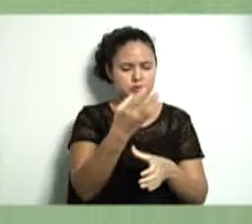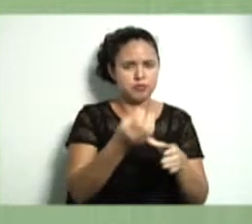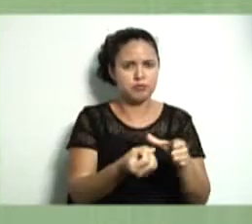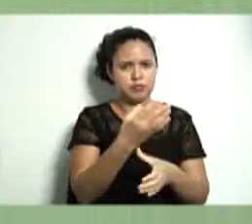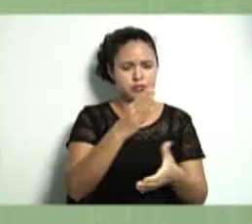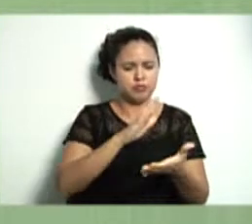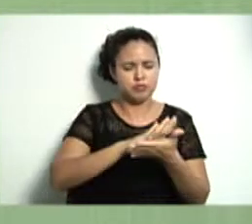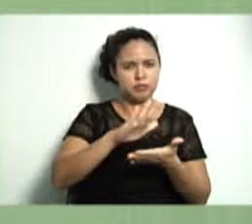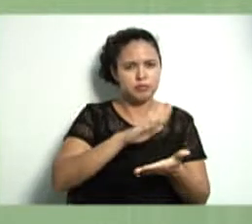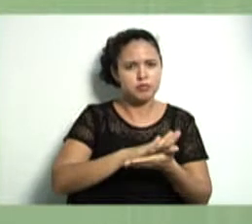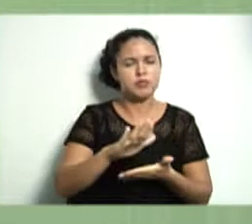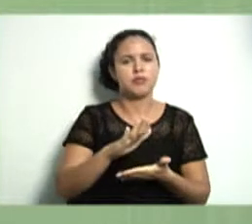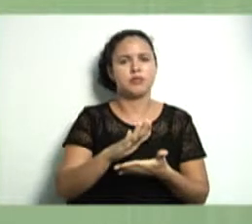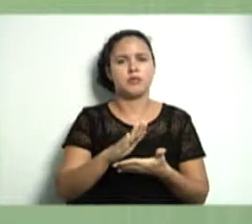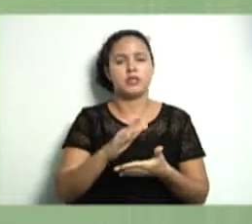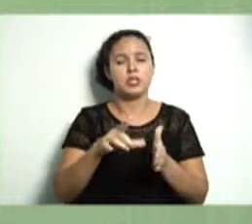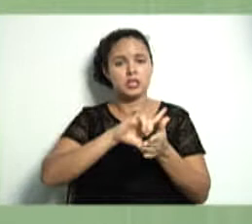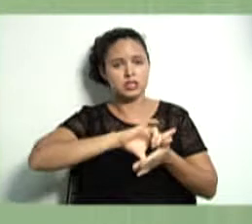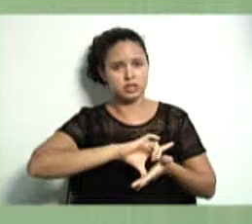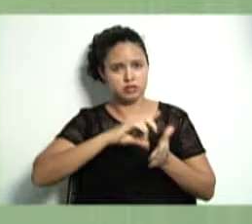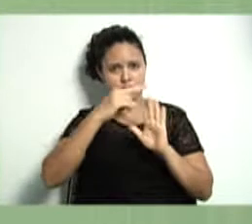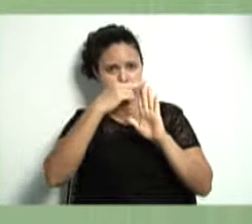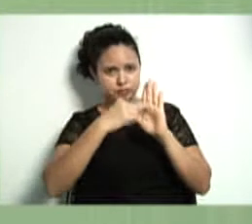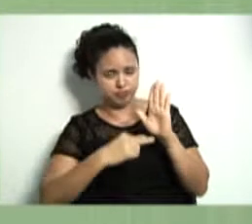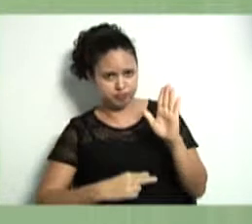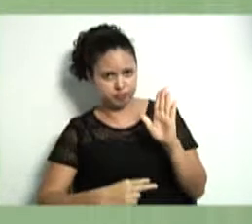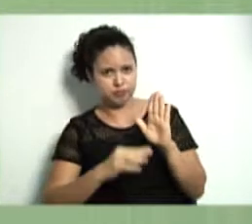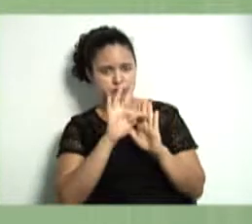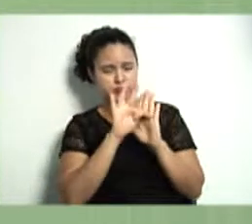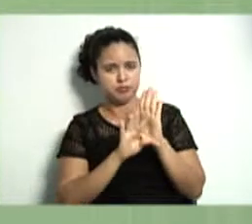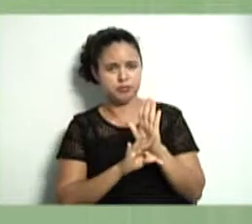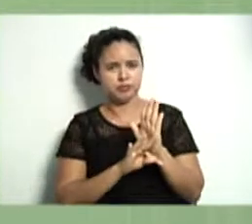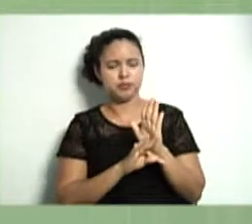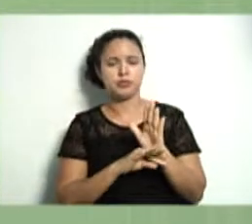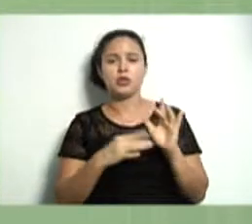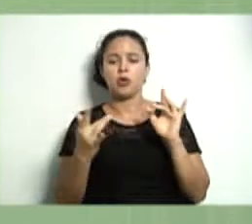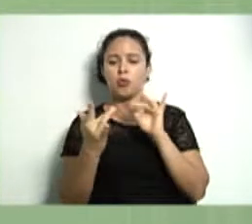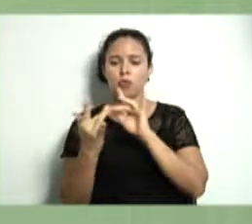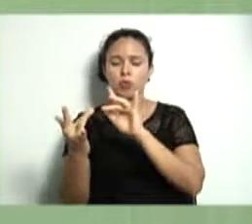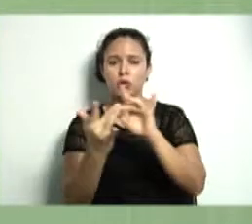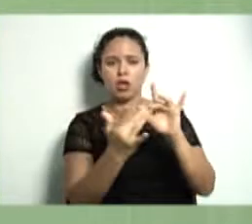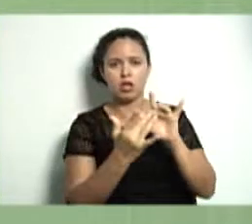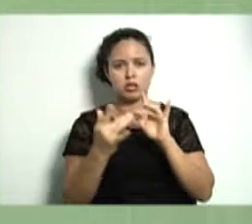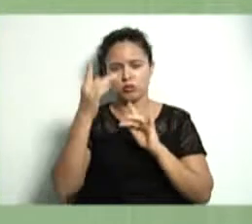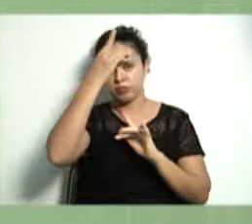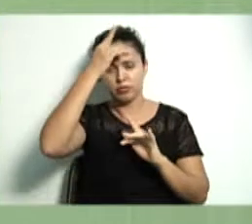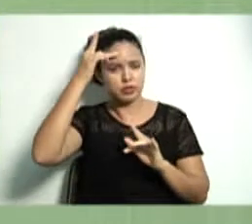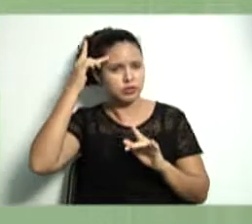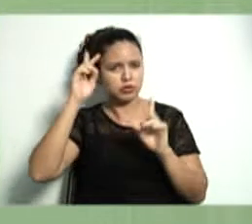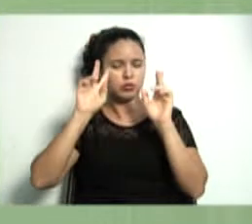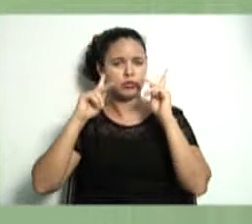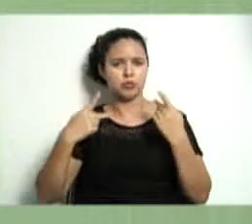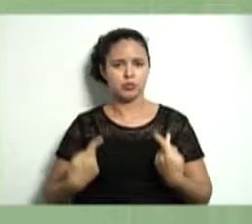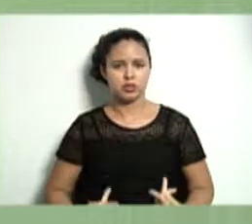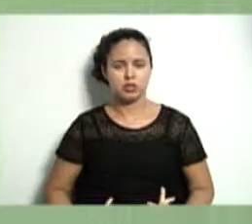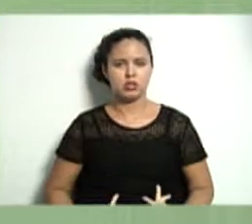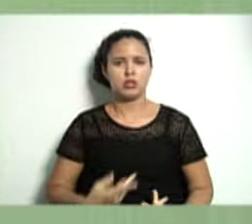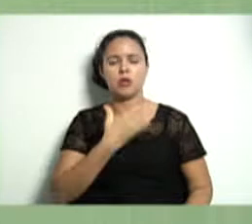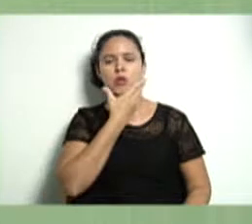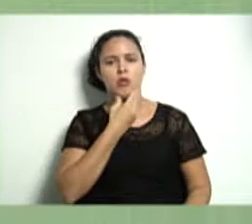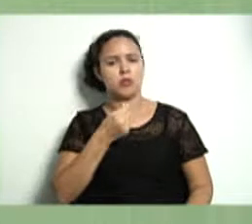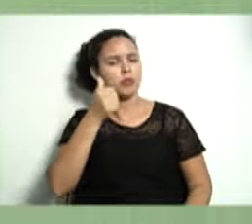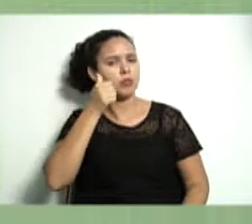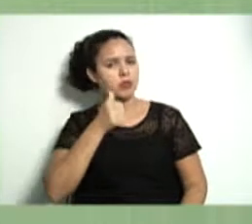vamos aqui fazer a leitura de um texto. O contato entre os homens estabeleceu regras